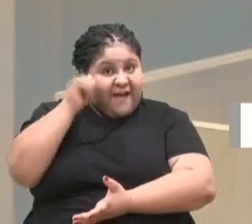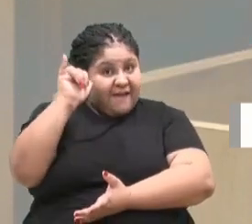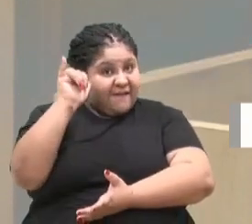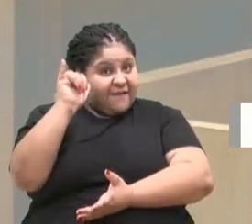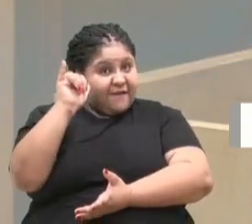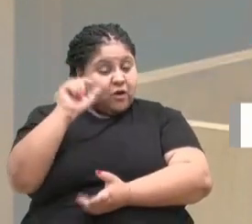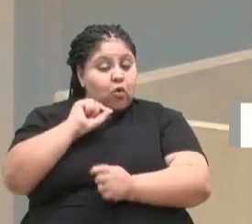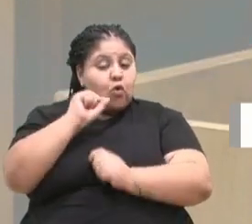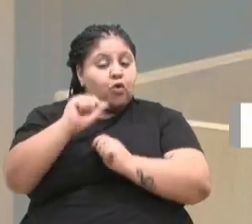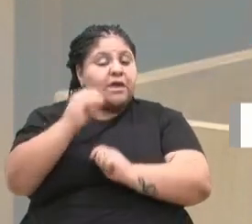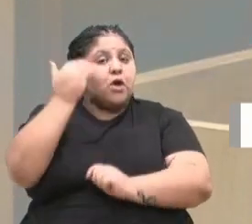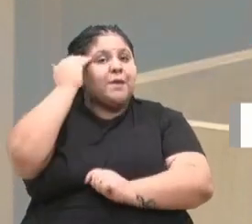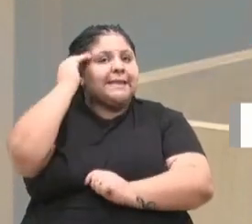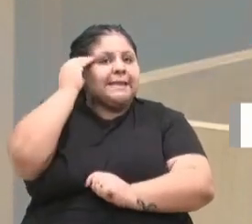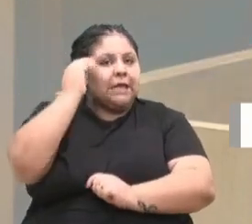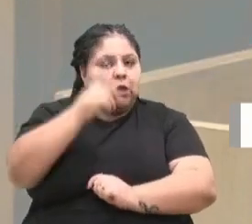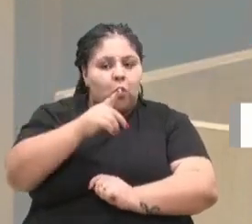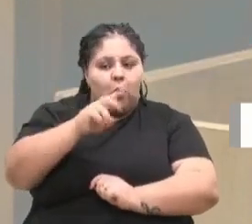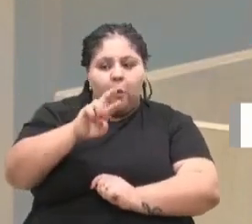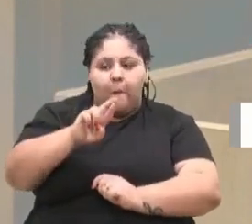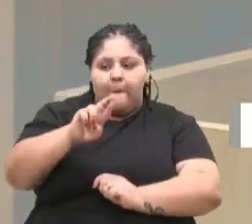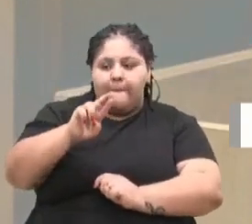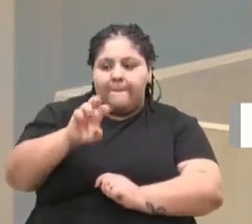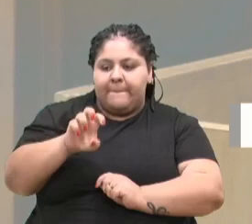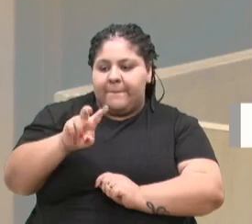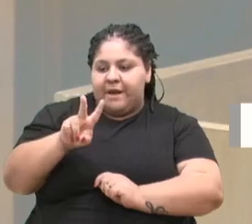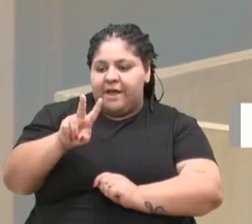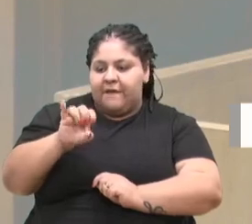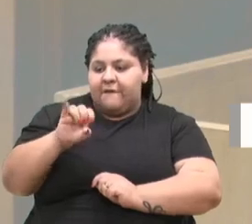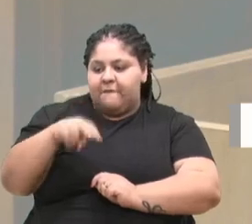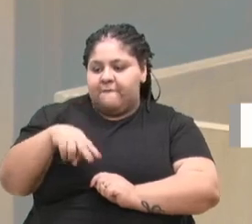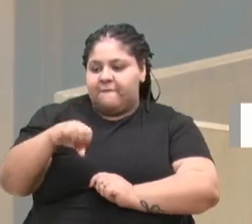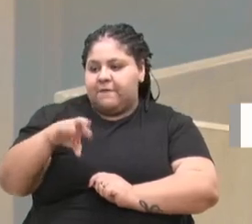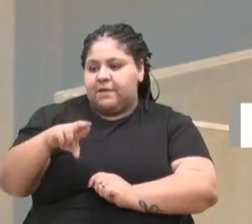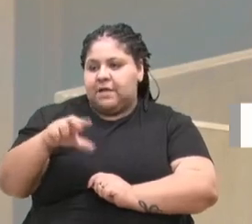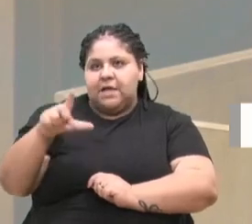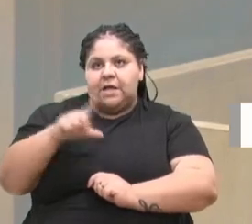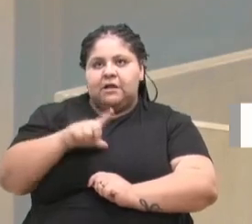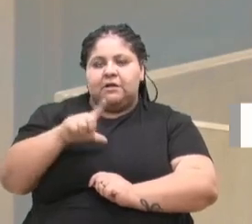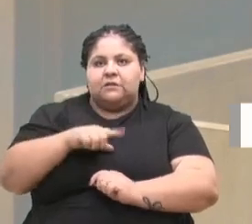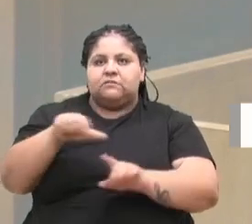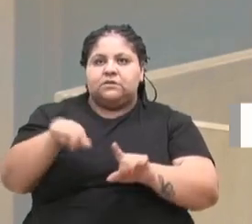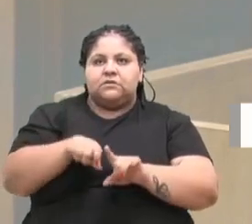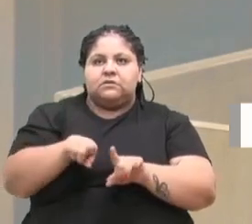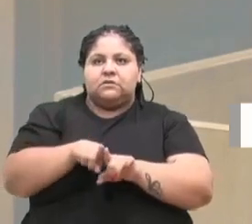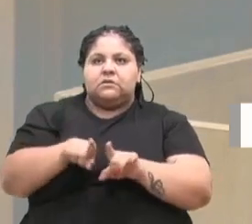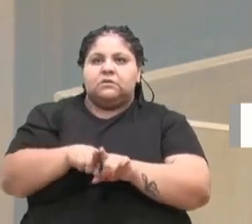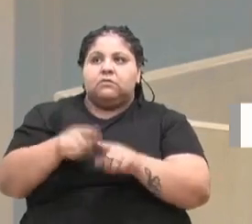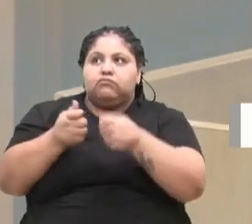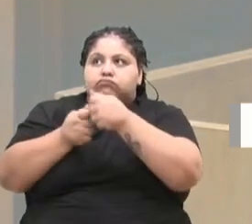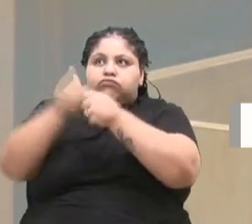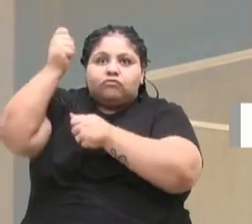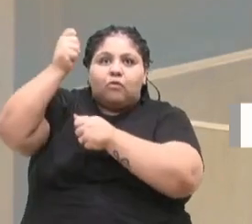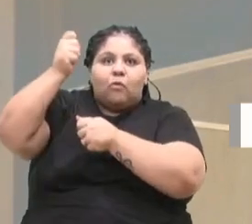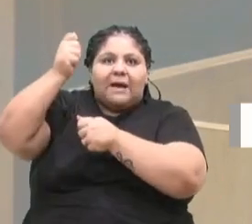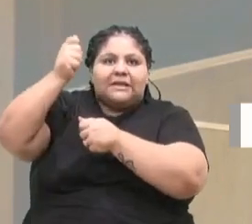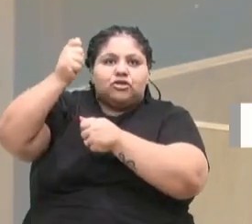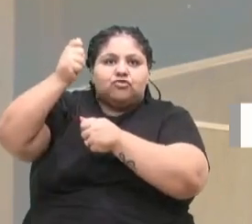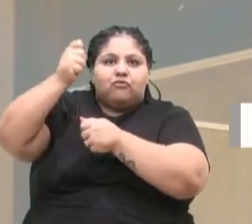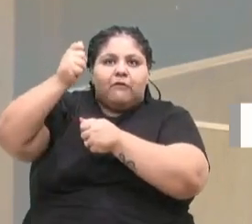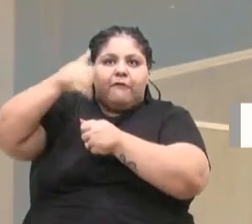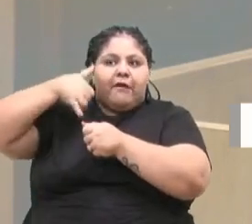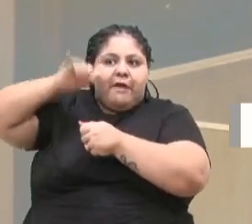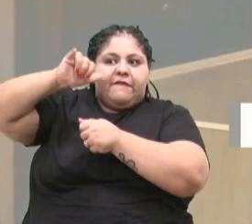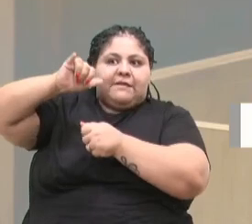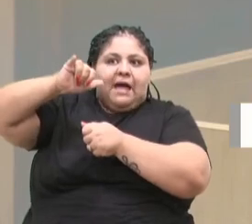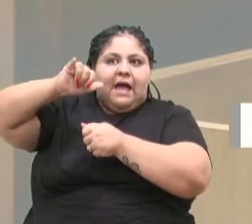eu entendo com isso? Não existe um guarda-chuva que vai segurar a chuva de pedra. Não tem como. Então,